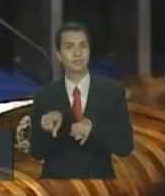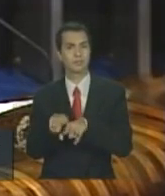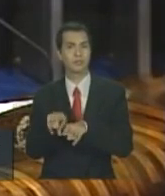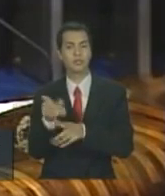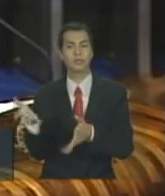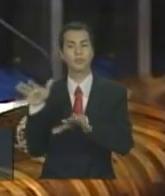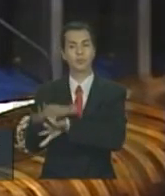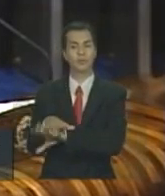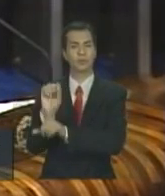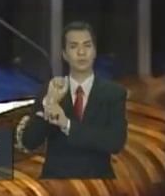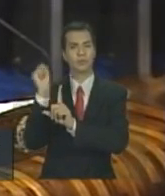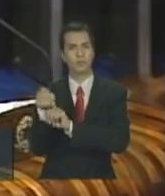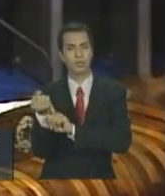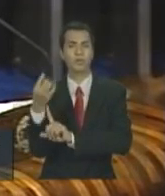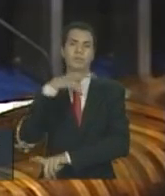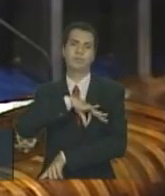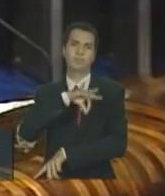social.